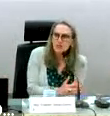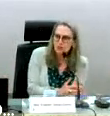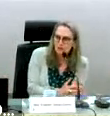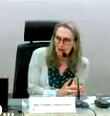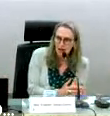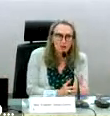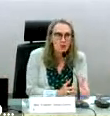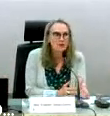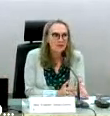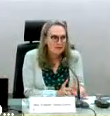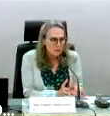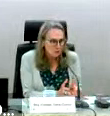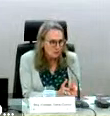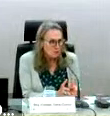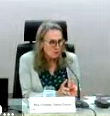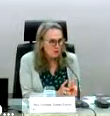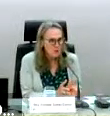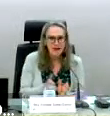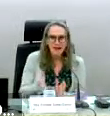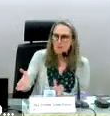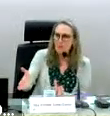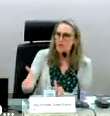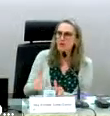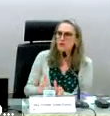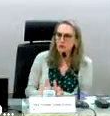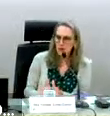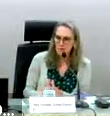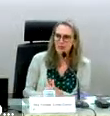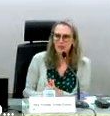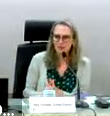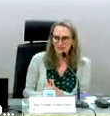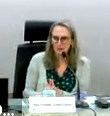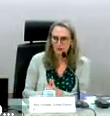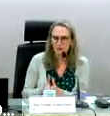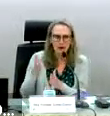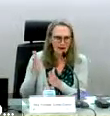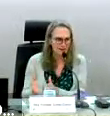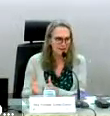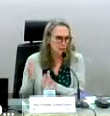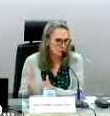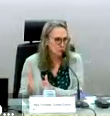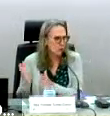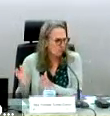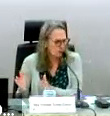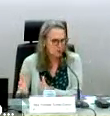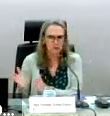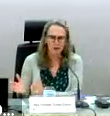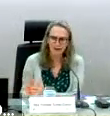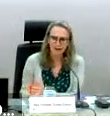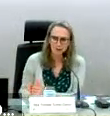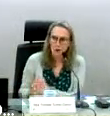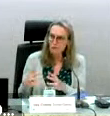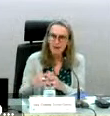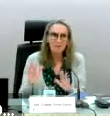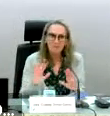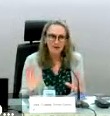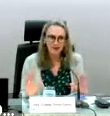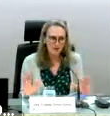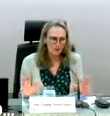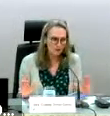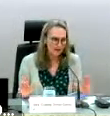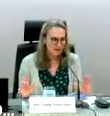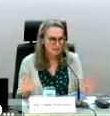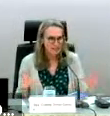o magistrado coordenador do núcleo e o professor pesquisador, um doutor, pós-doutor acadêmico, foi a